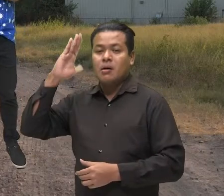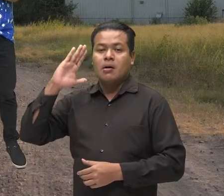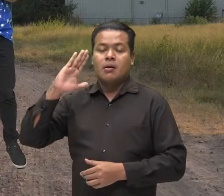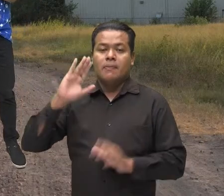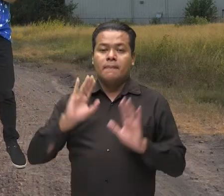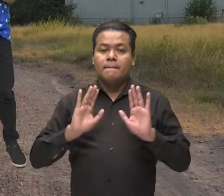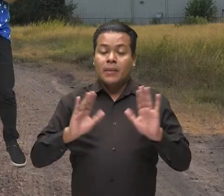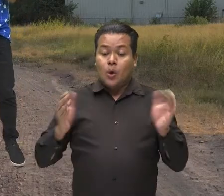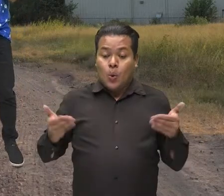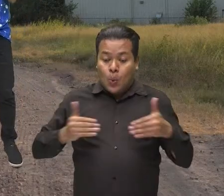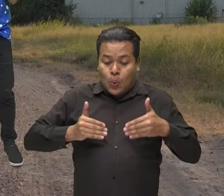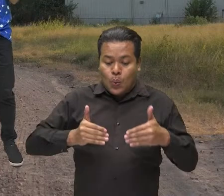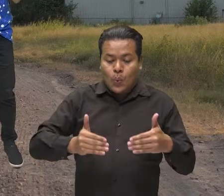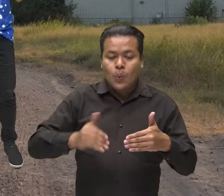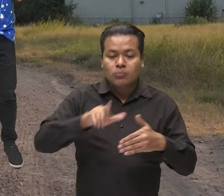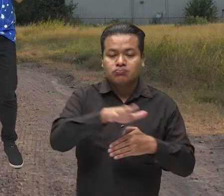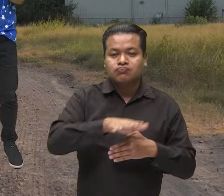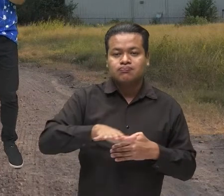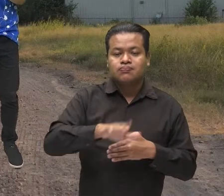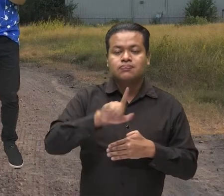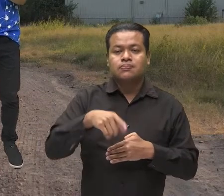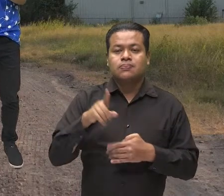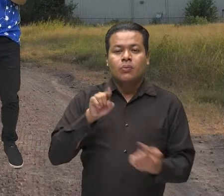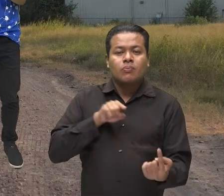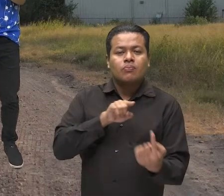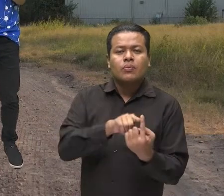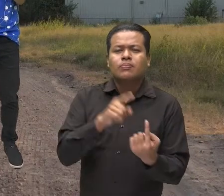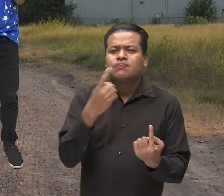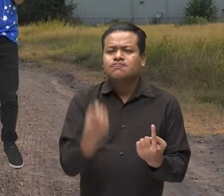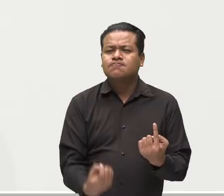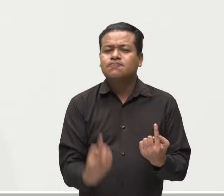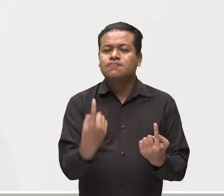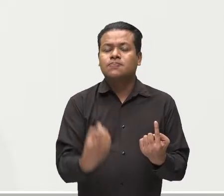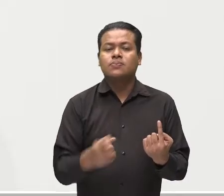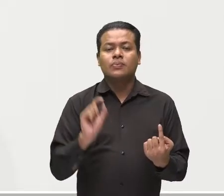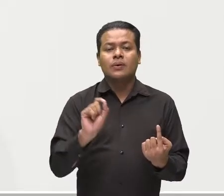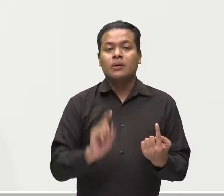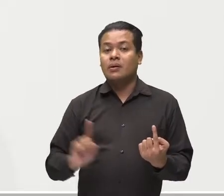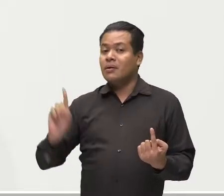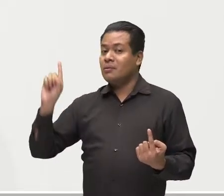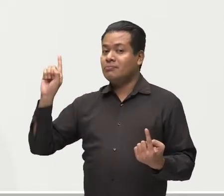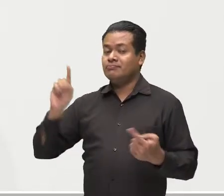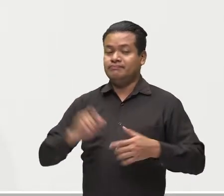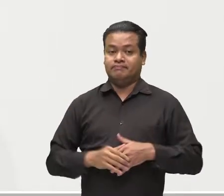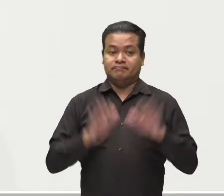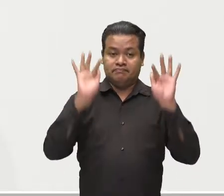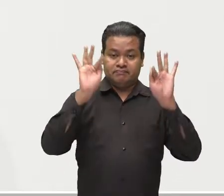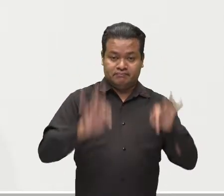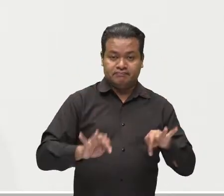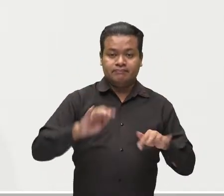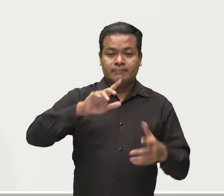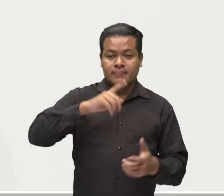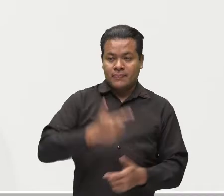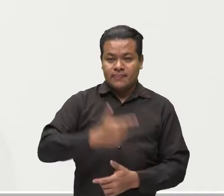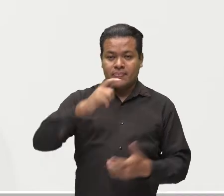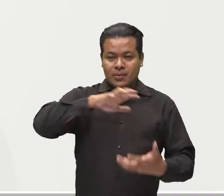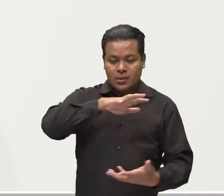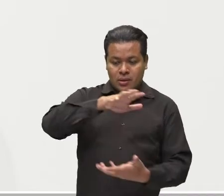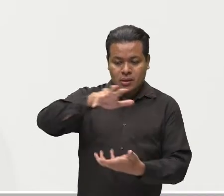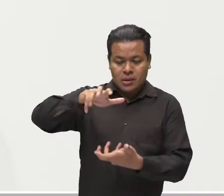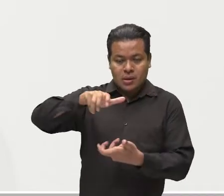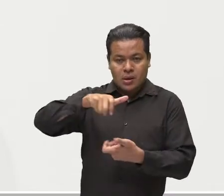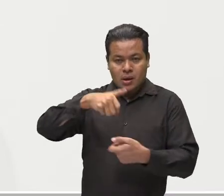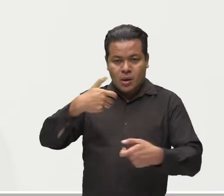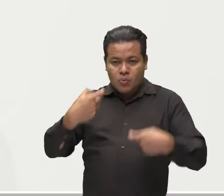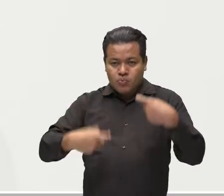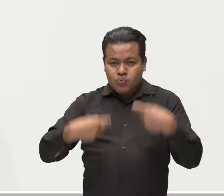para a história aqui, para esse momento, um ponto muito específico, como a gente vai ver nessa tela aí, que é o final da Segunda Guerra Mundial, né? A gente sabe muito bem, a